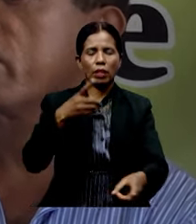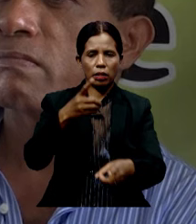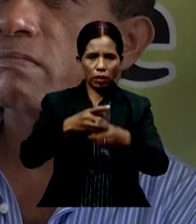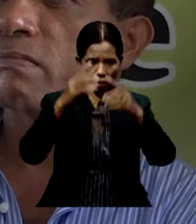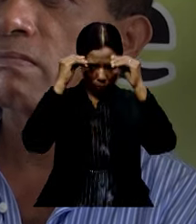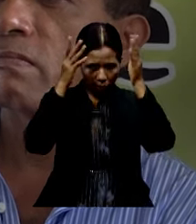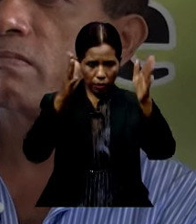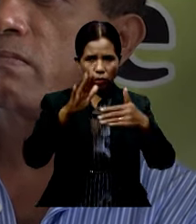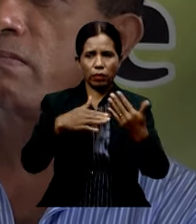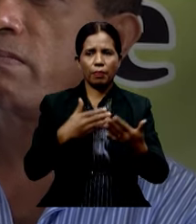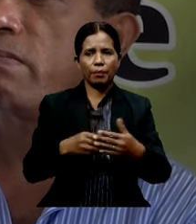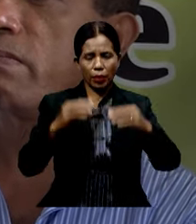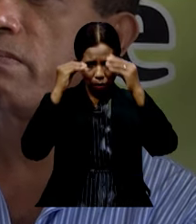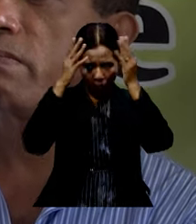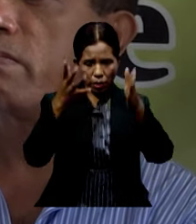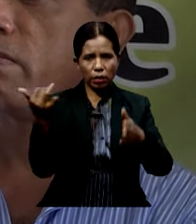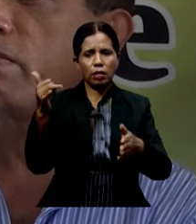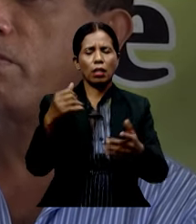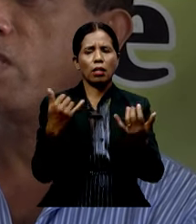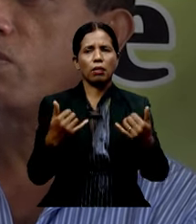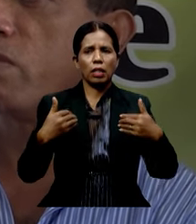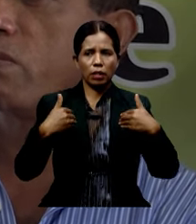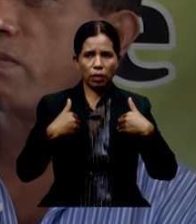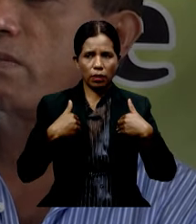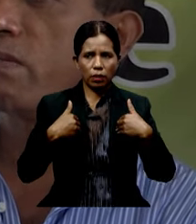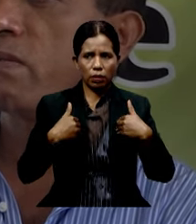professores. Professor Sirene be agora ia da da